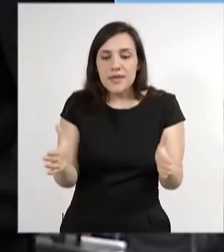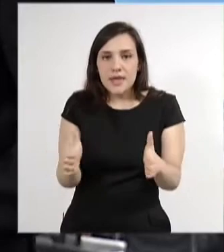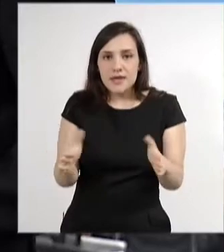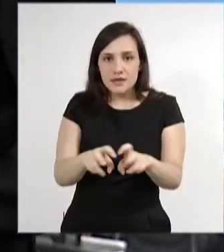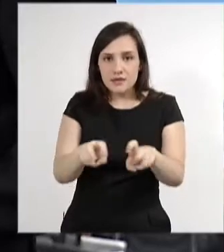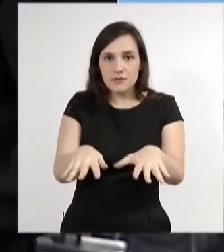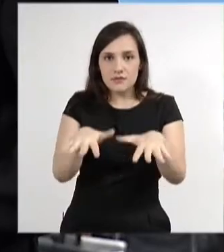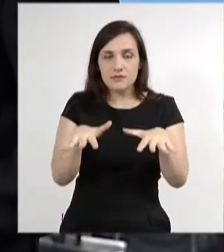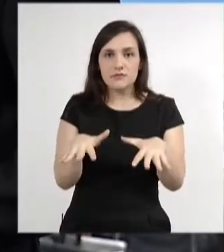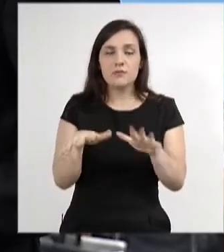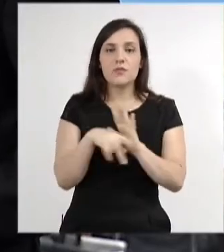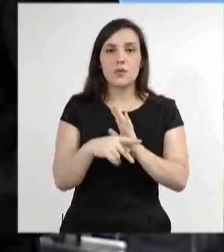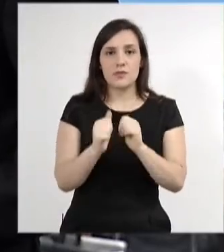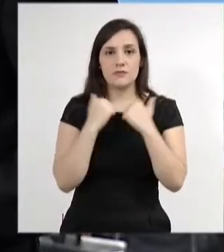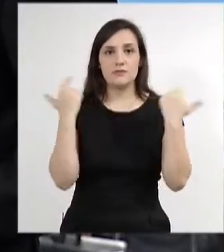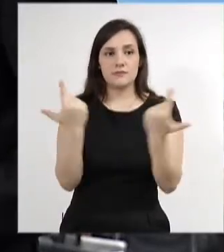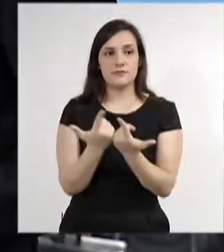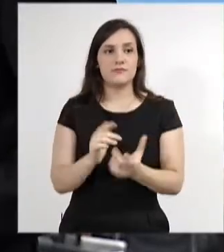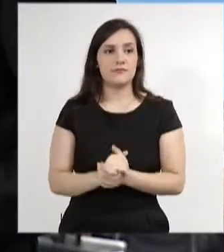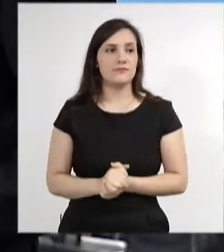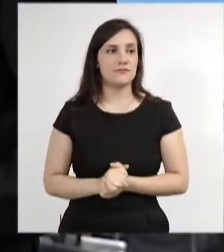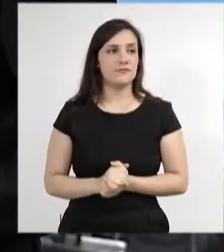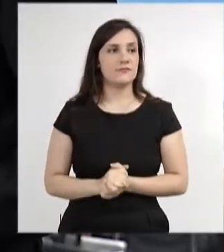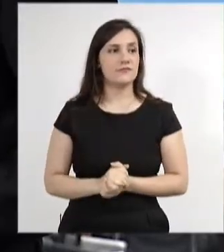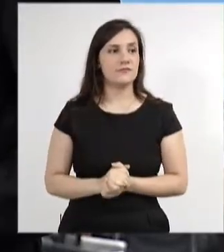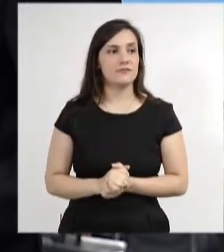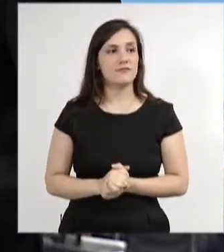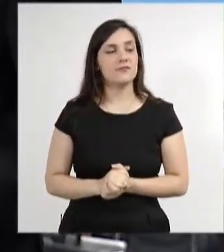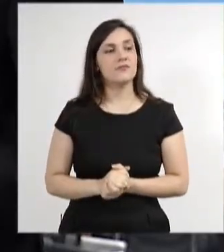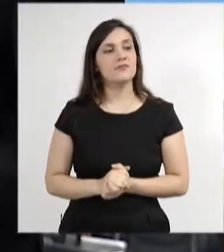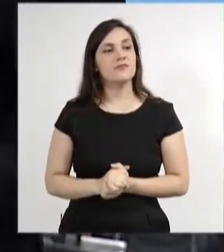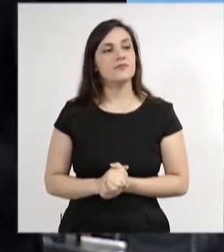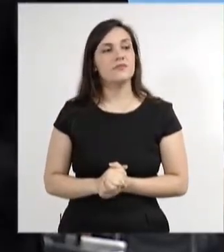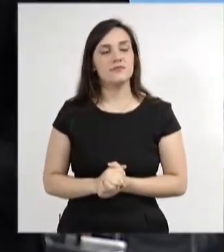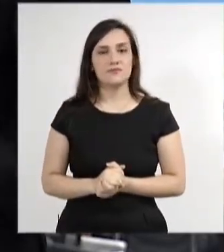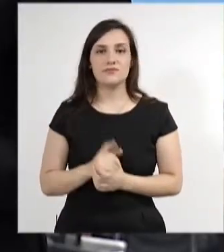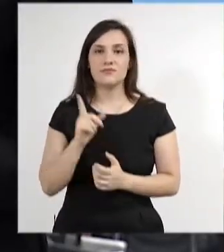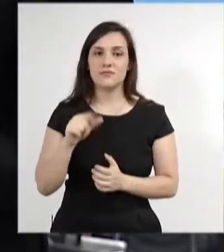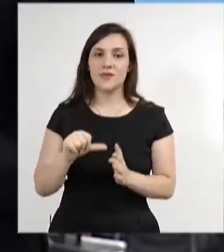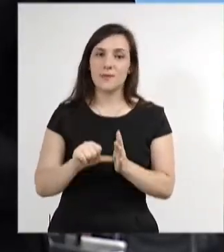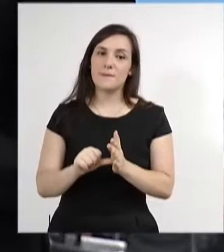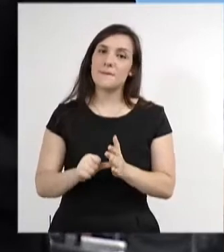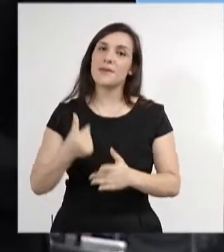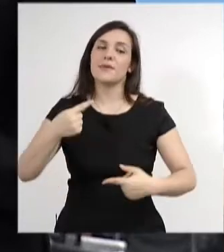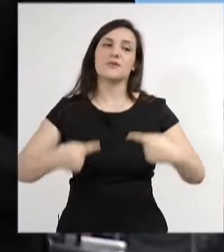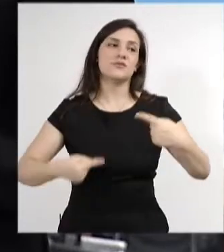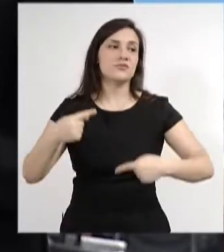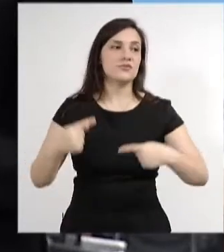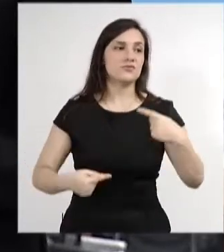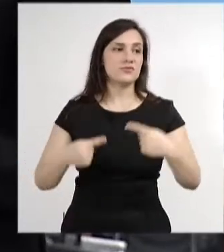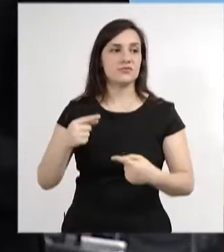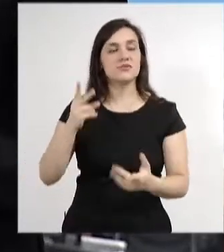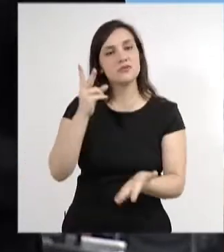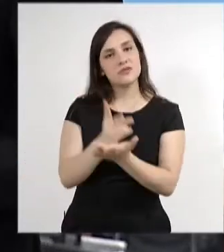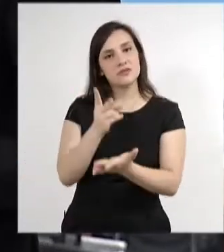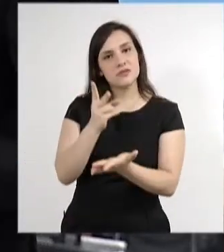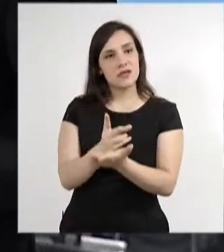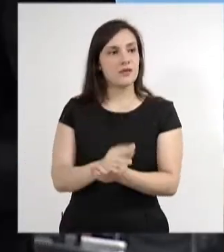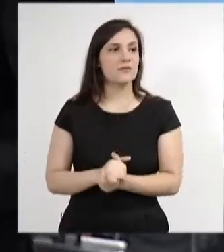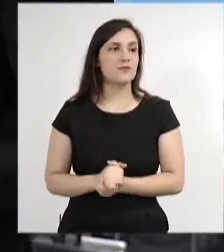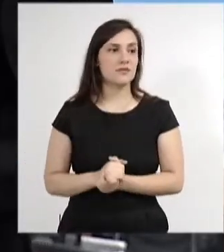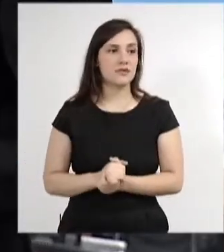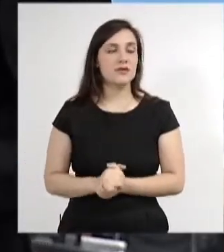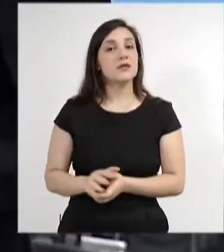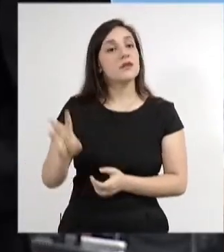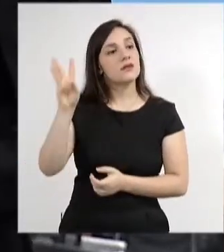E vamos reforçar, né, Kleber, como é o nosso primeiro programa do ano, o Primeira Discussão, ele é transmitido